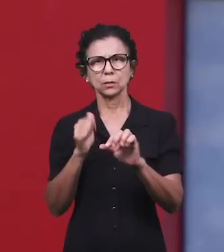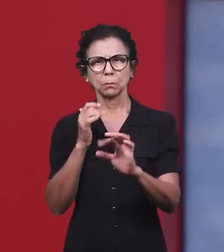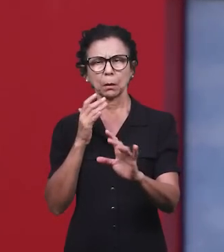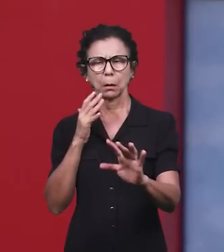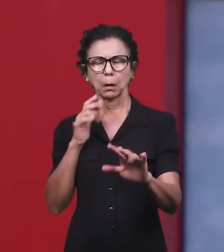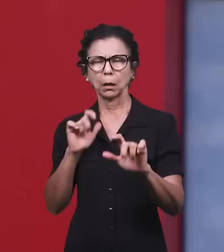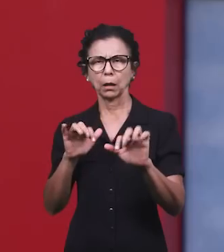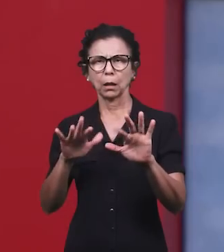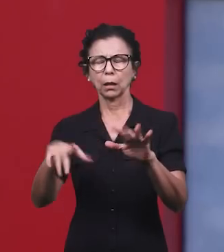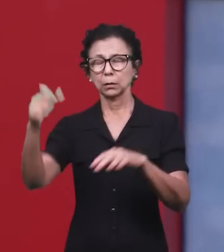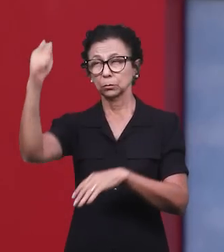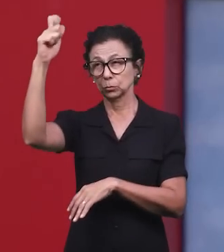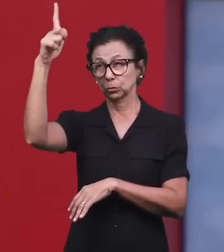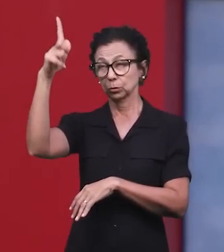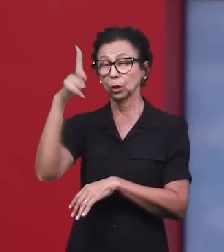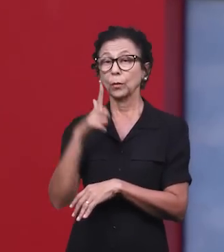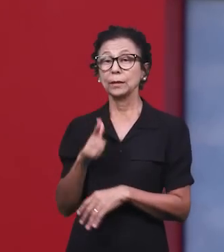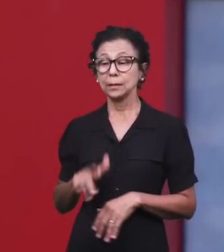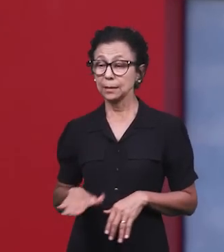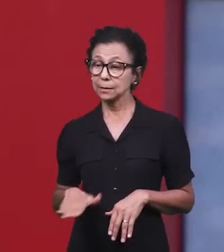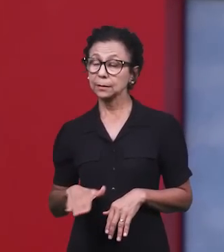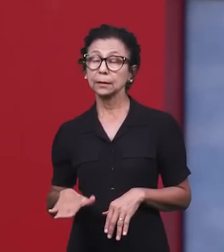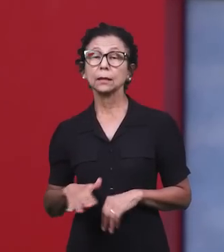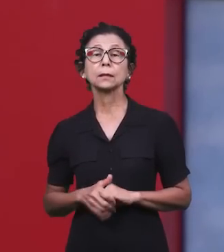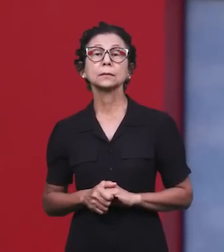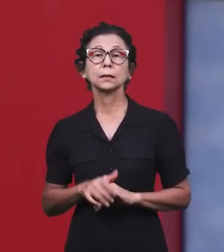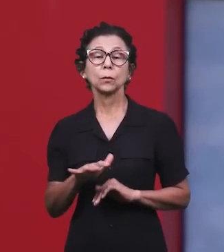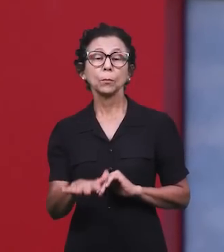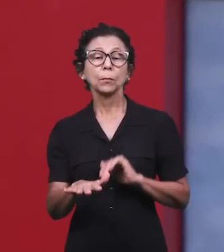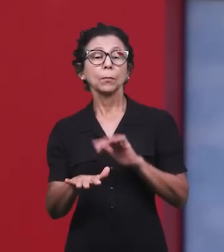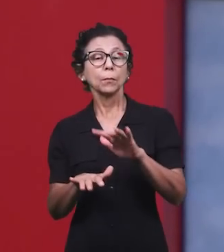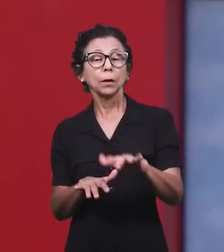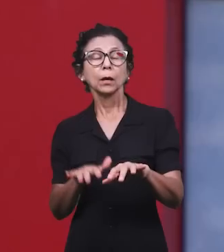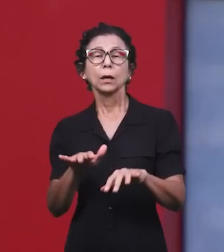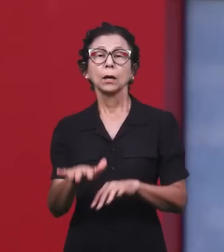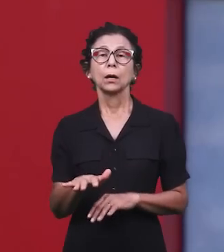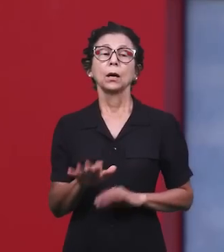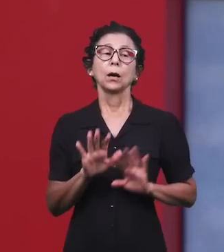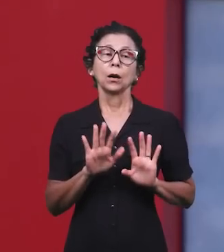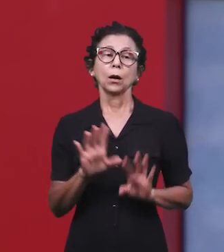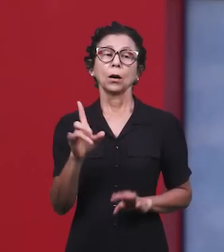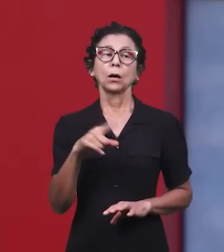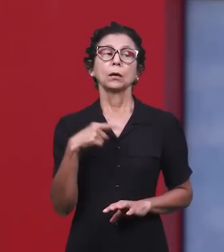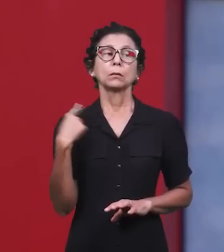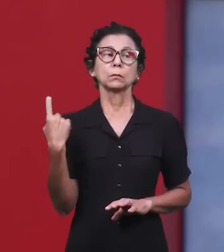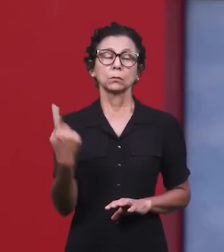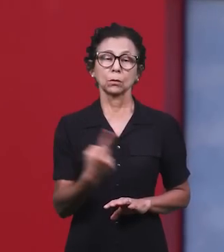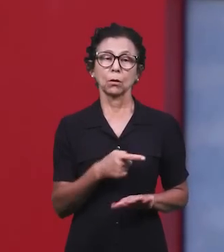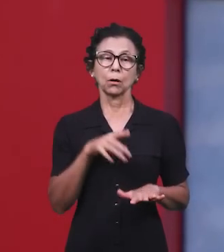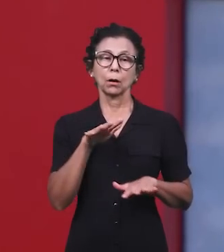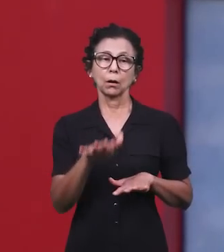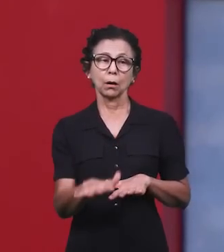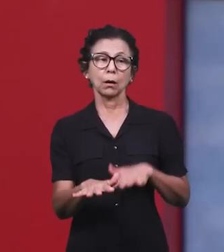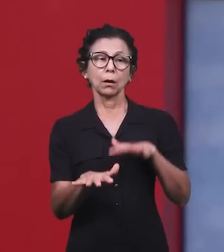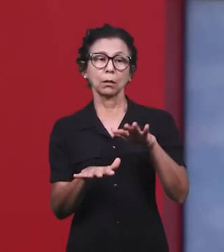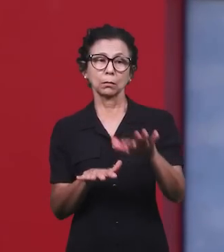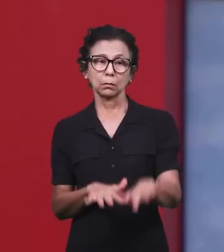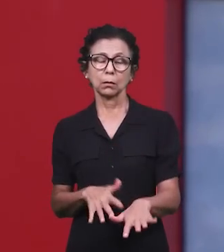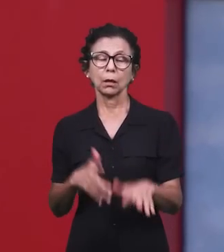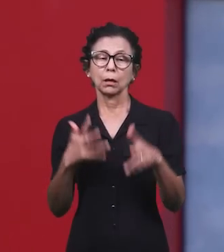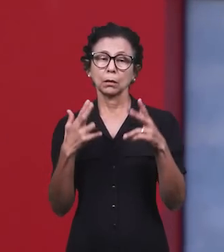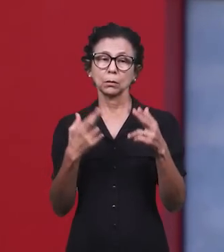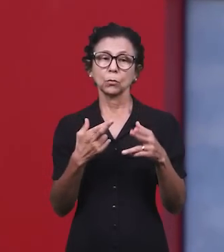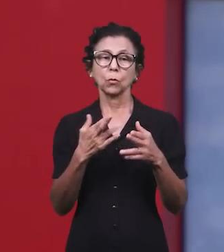no sol. Então ele fala assim, olha, nós vamos ter que andar no passo do gado e